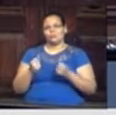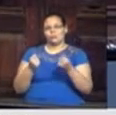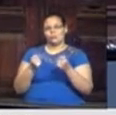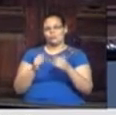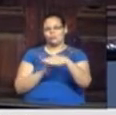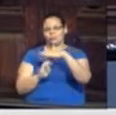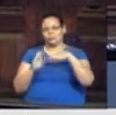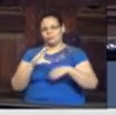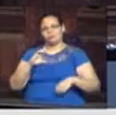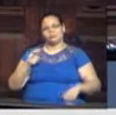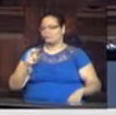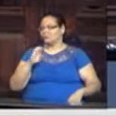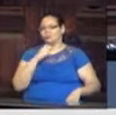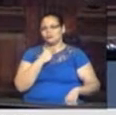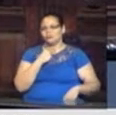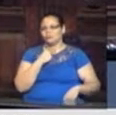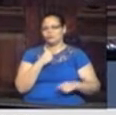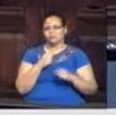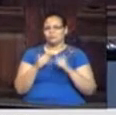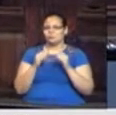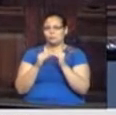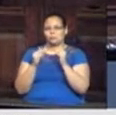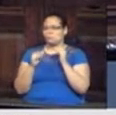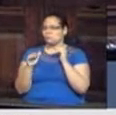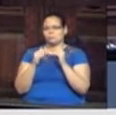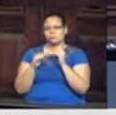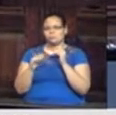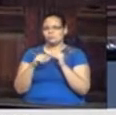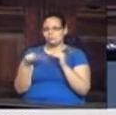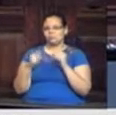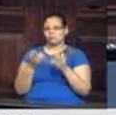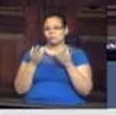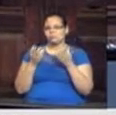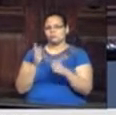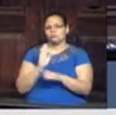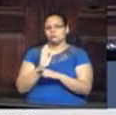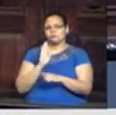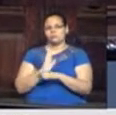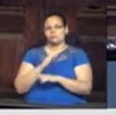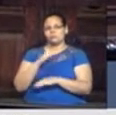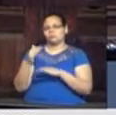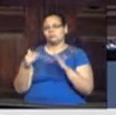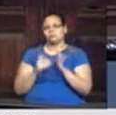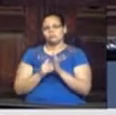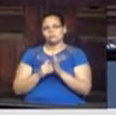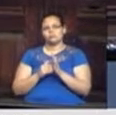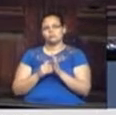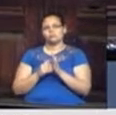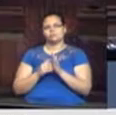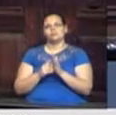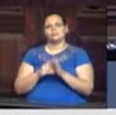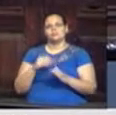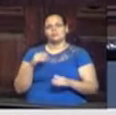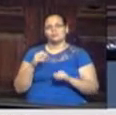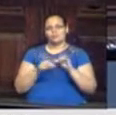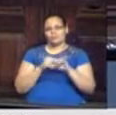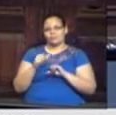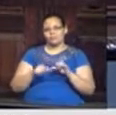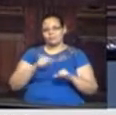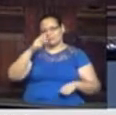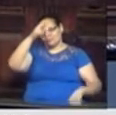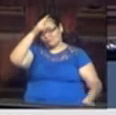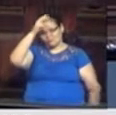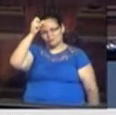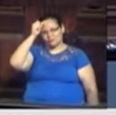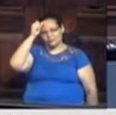podemos concordar. Nós queremos e defendemos, sim, toda e qualquer privatização que